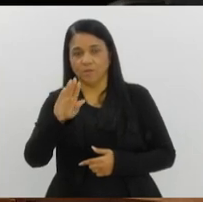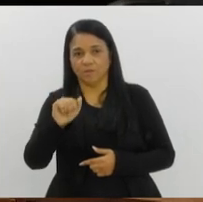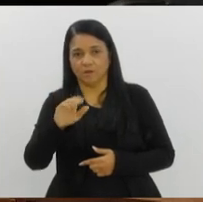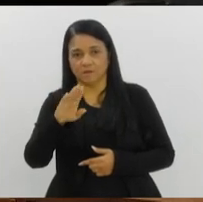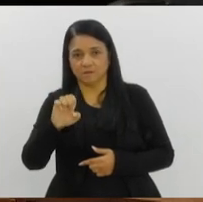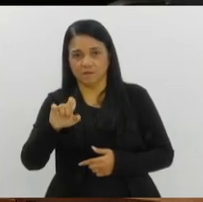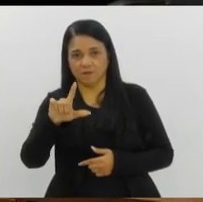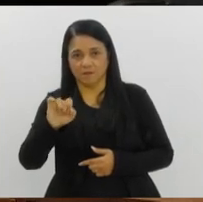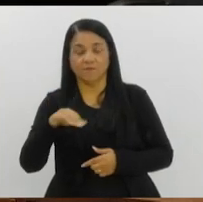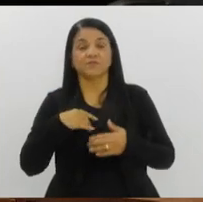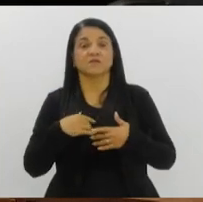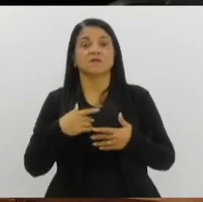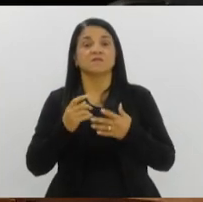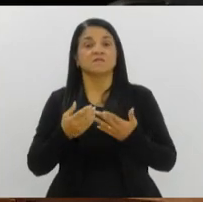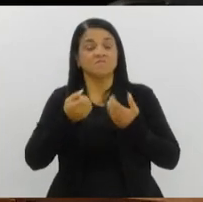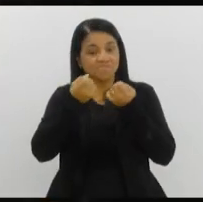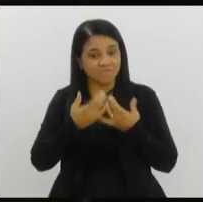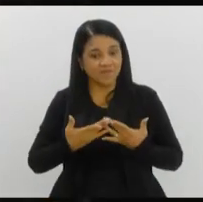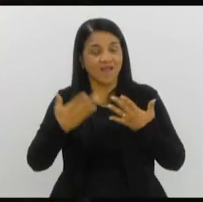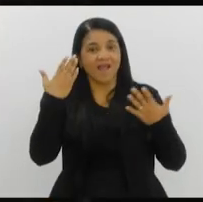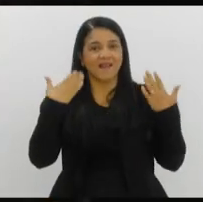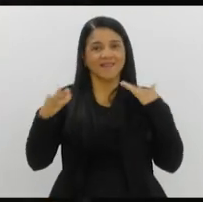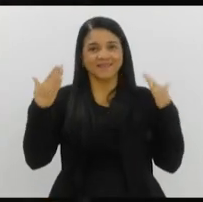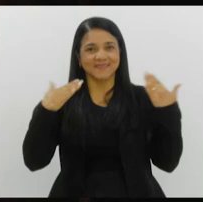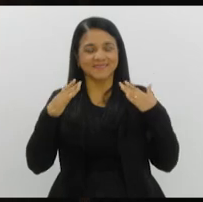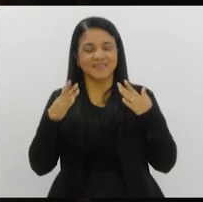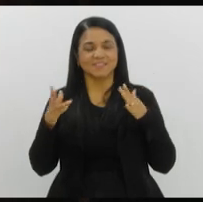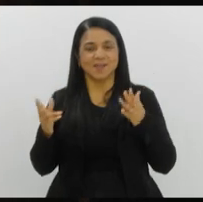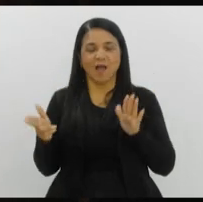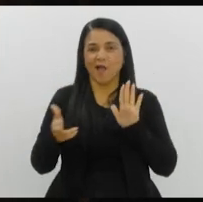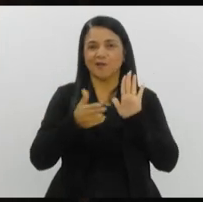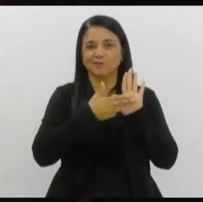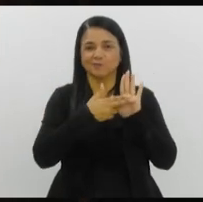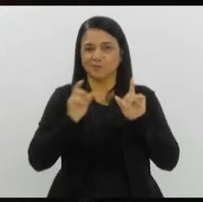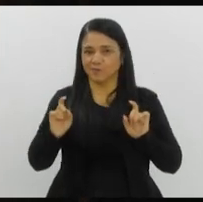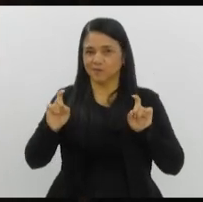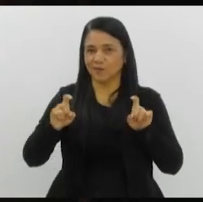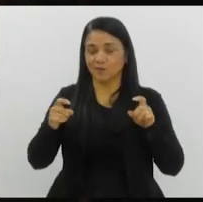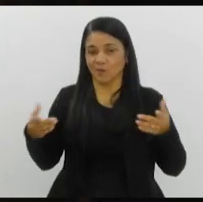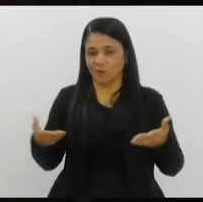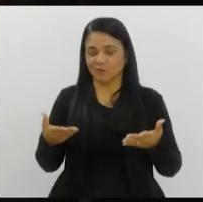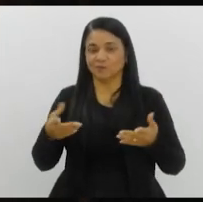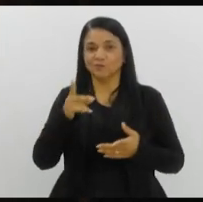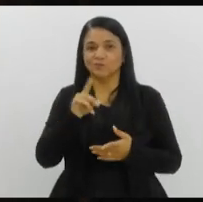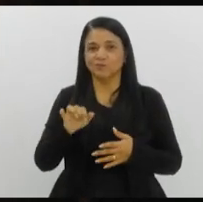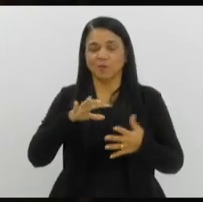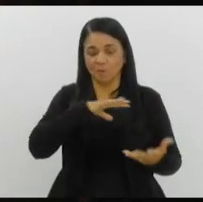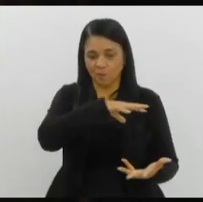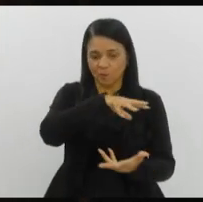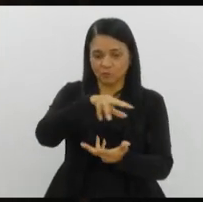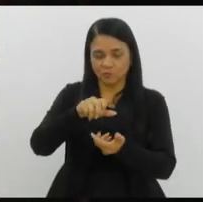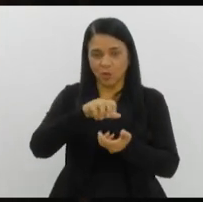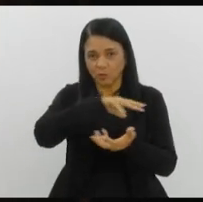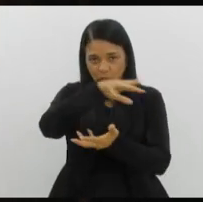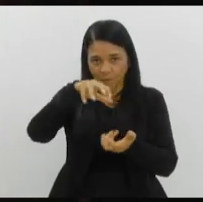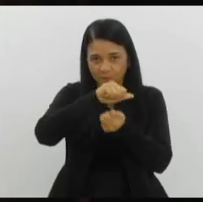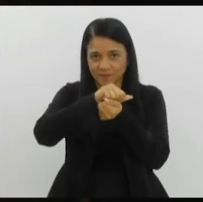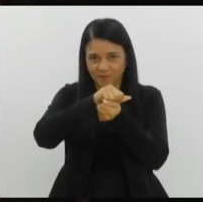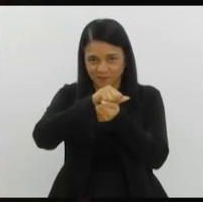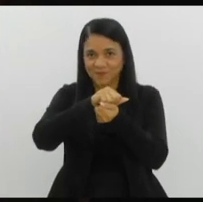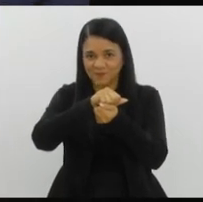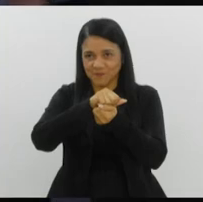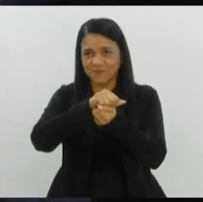hoje, um dia muito especial, né, em que a gente celebra o Dia Mundial do Meio Ambiente, uma causa, né,